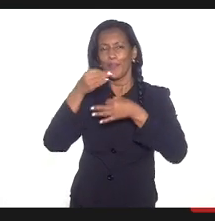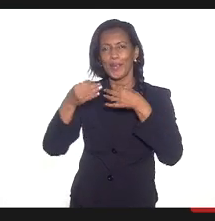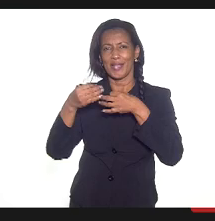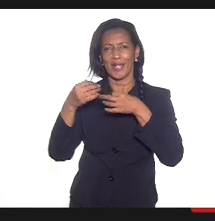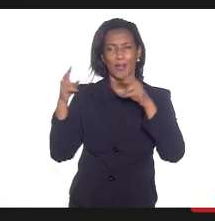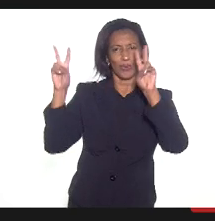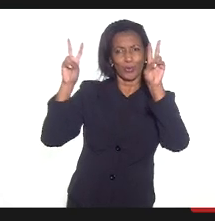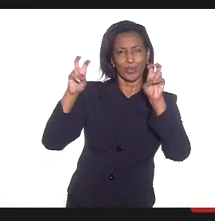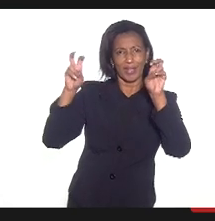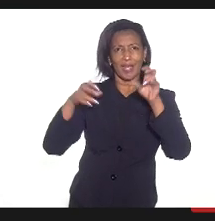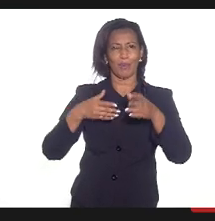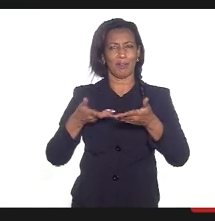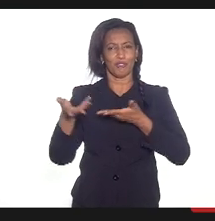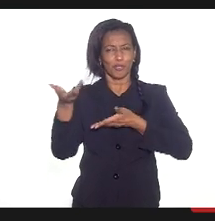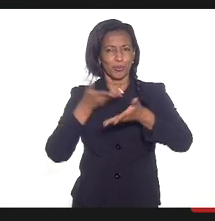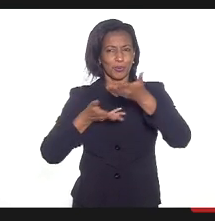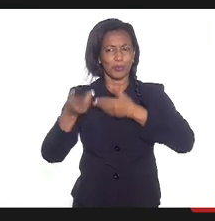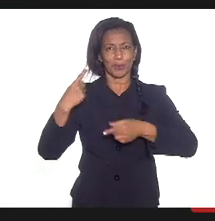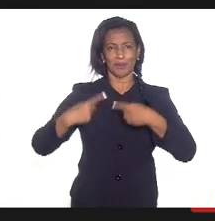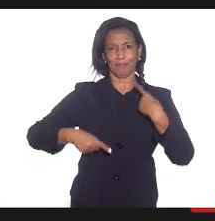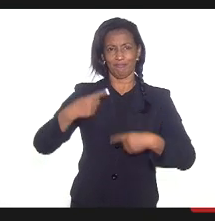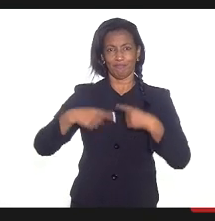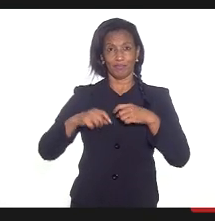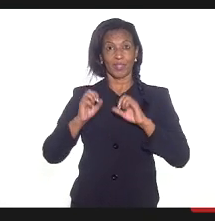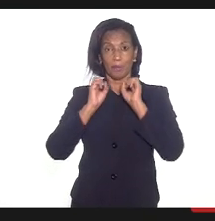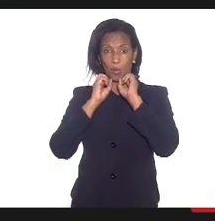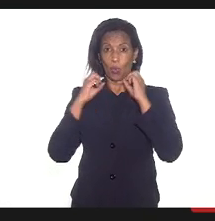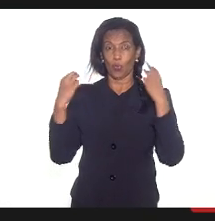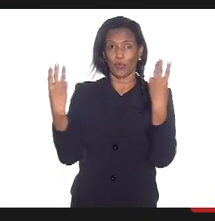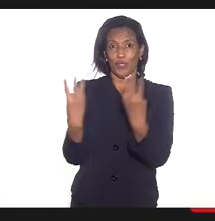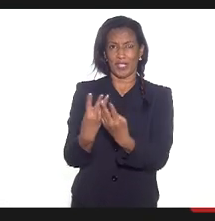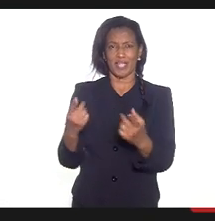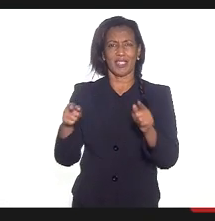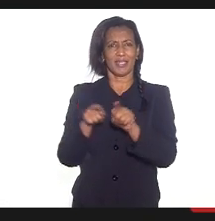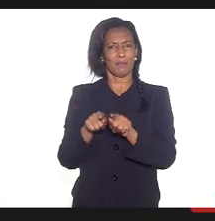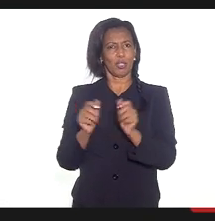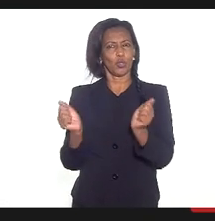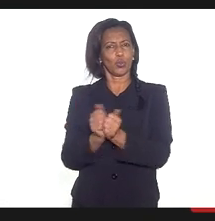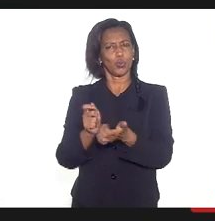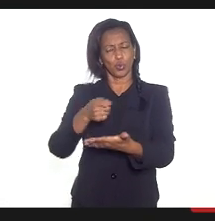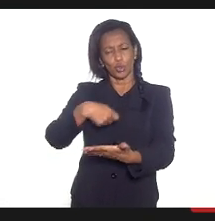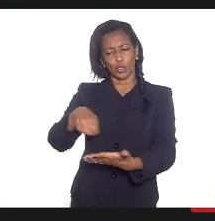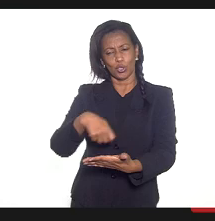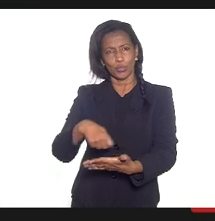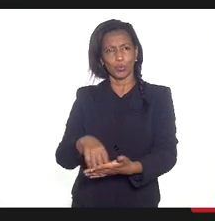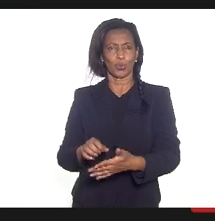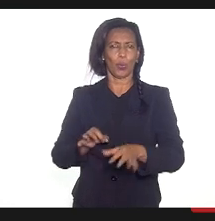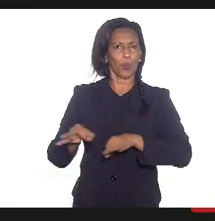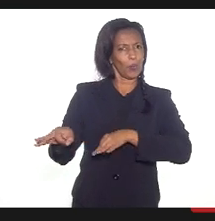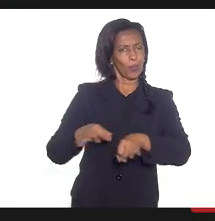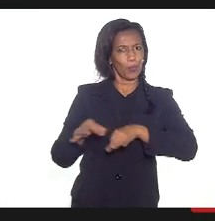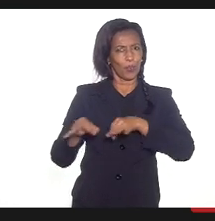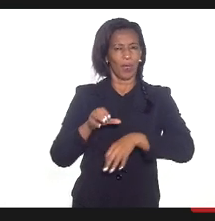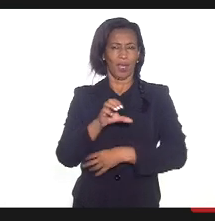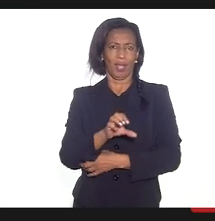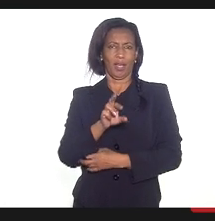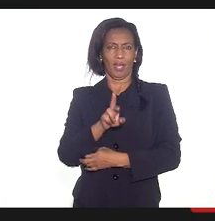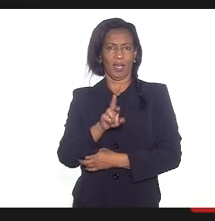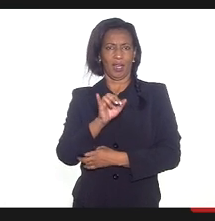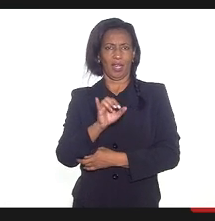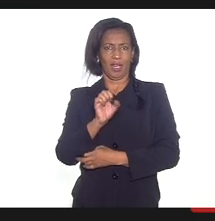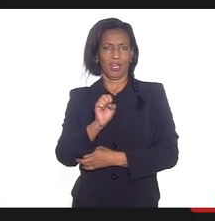daquela leitura, e a gente está fazendo oficina de escrita junto com o projeto, né, da Cristina, o